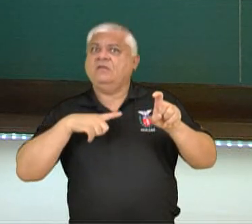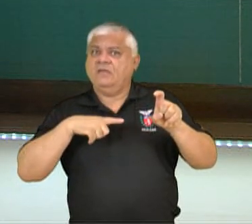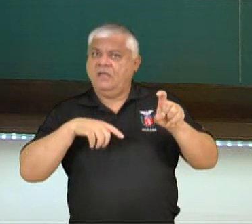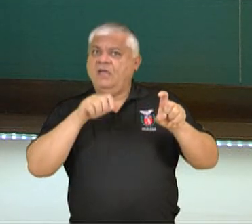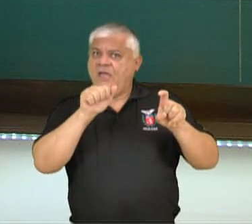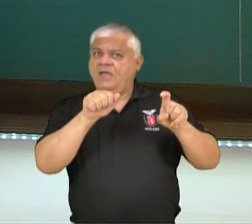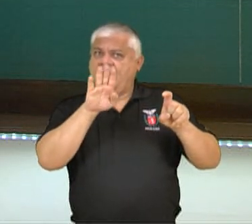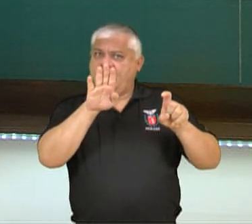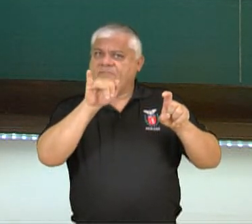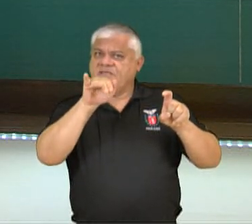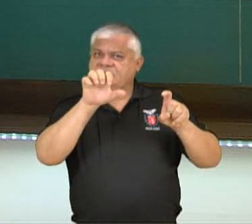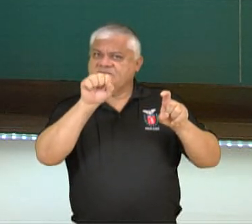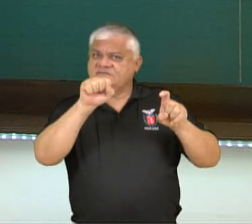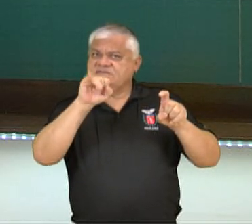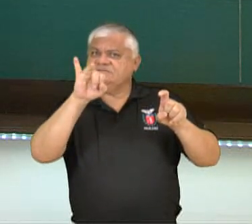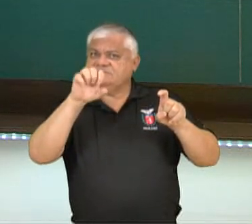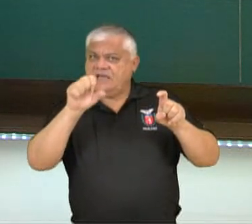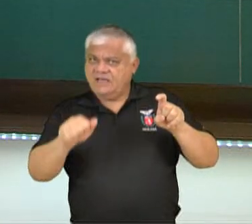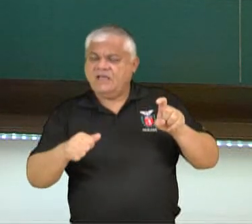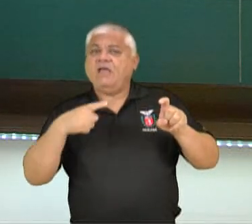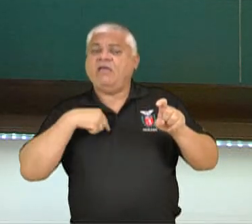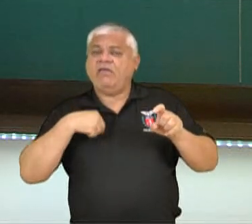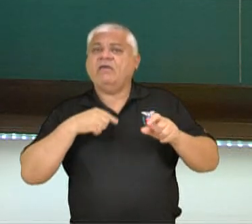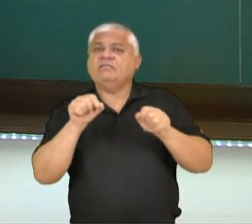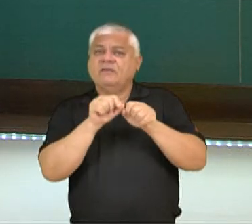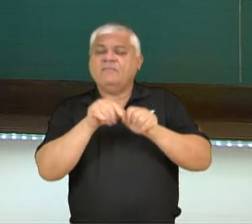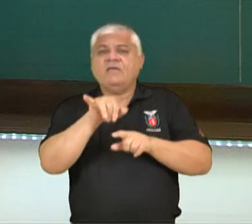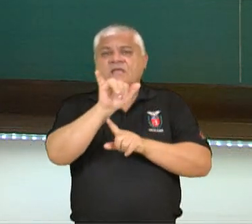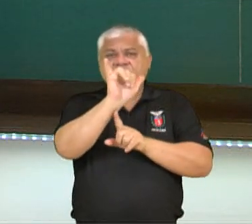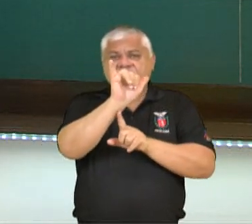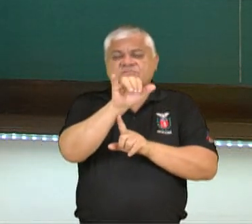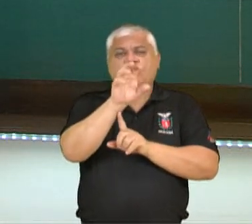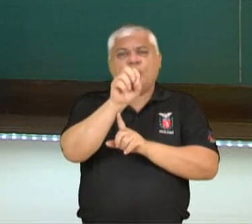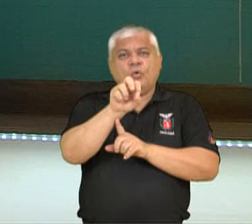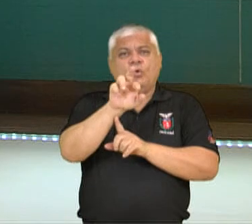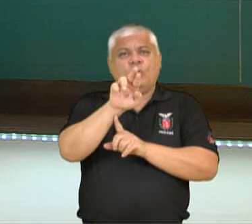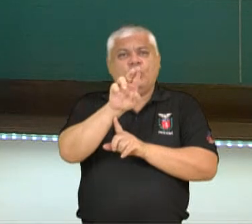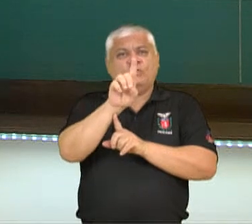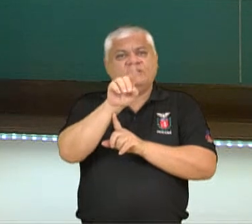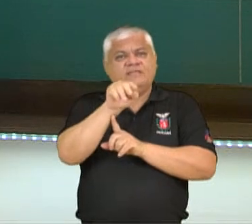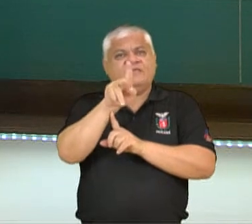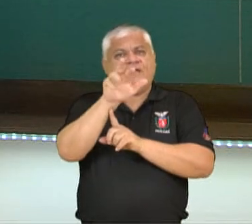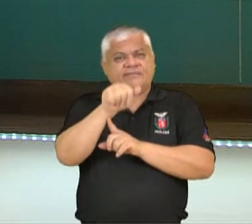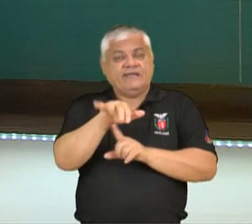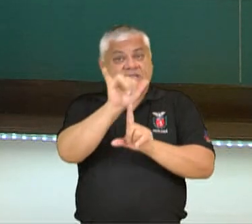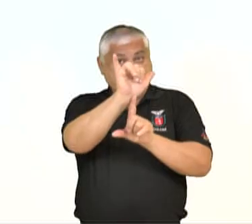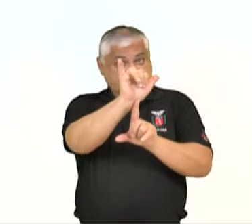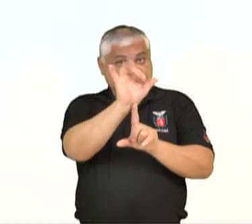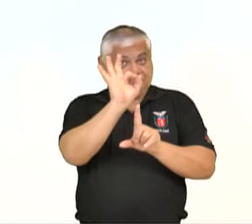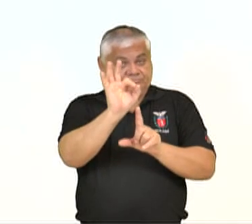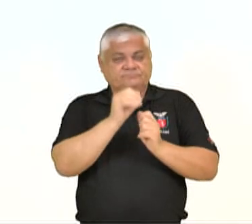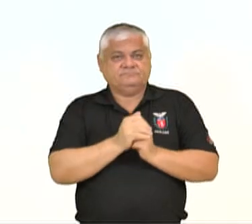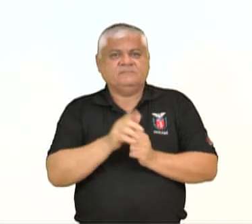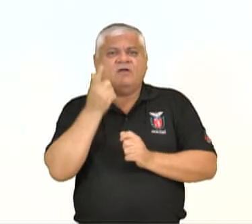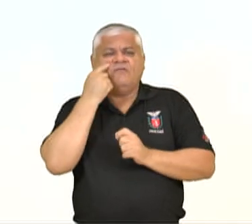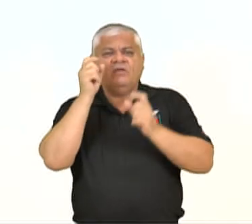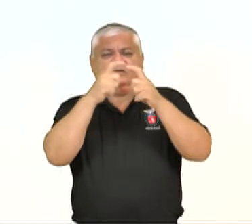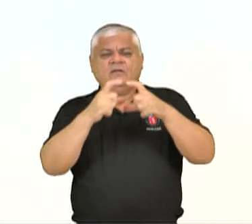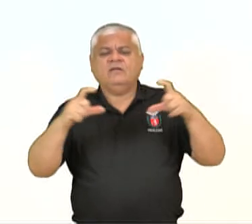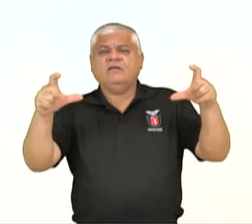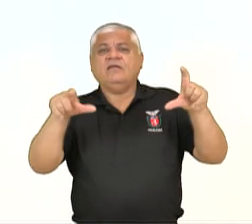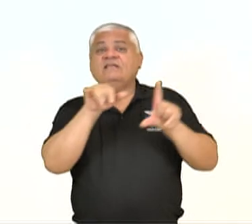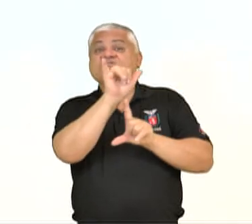e o valor de y, que nós chamamos de ordenada. Né? Não esqueça dessas informações que são bem importantes. Aqui está pedindo para determinar a